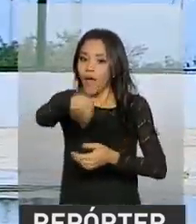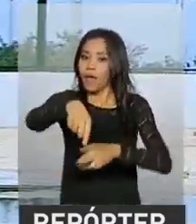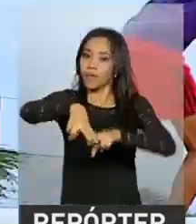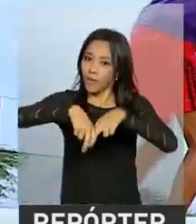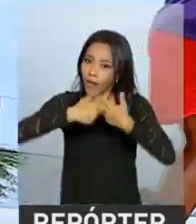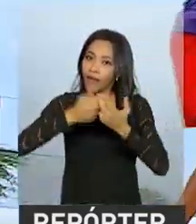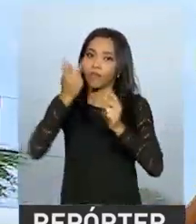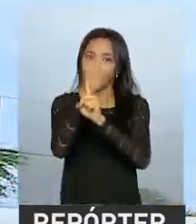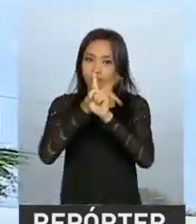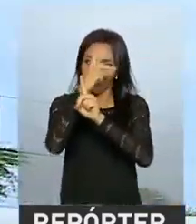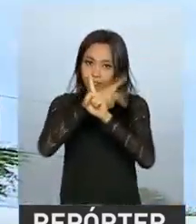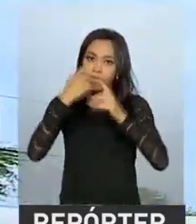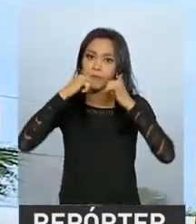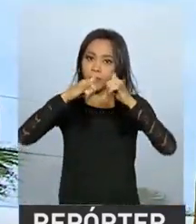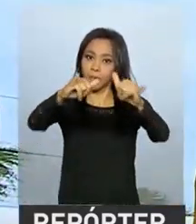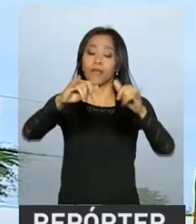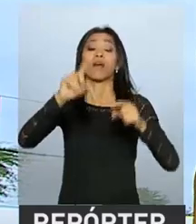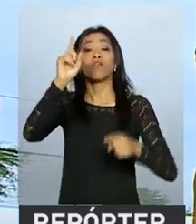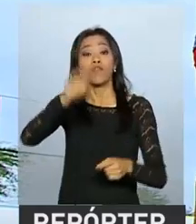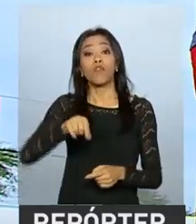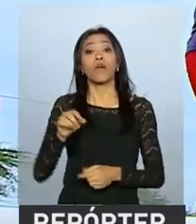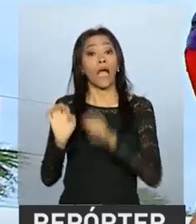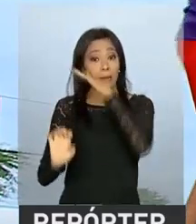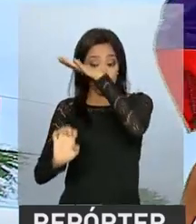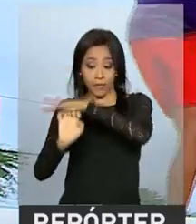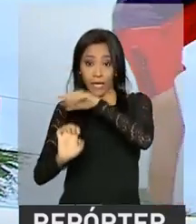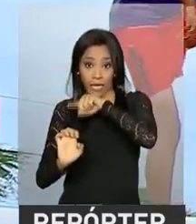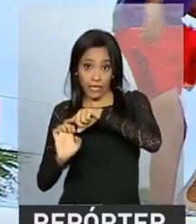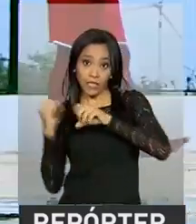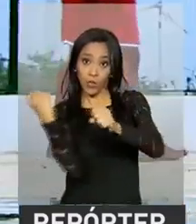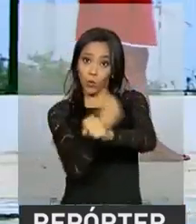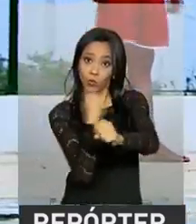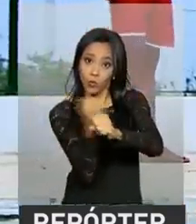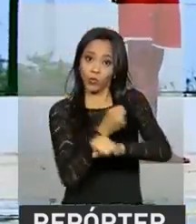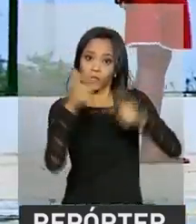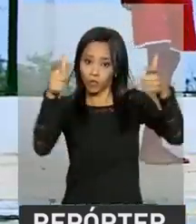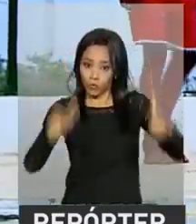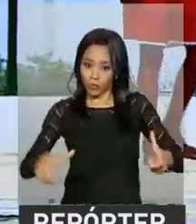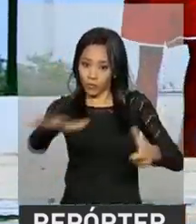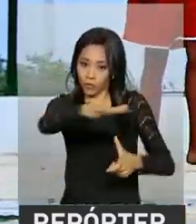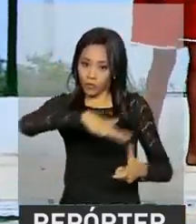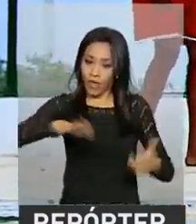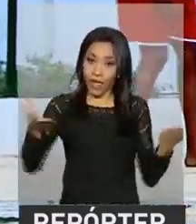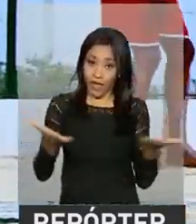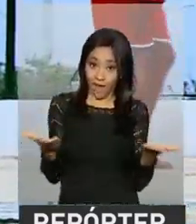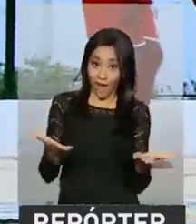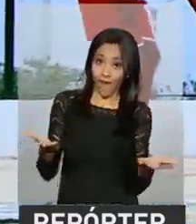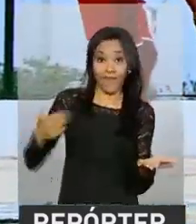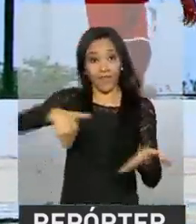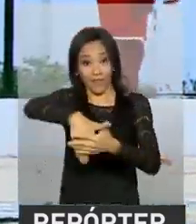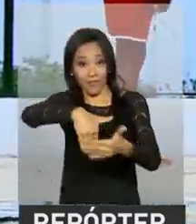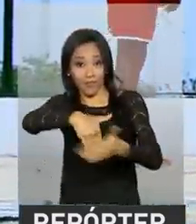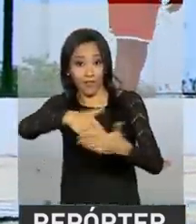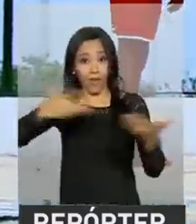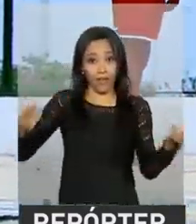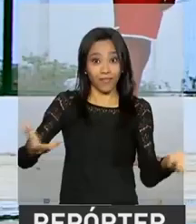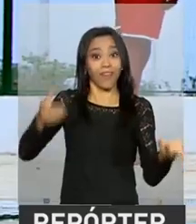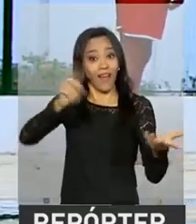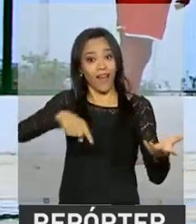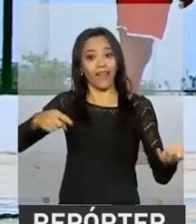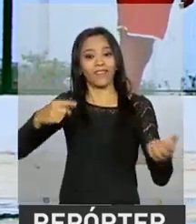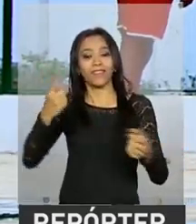eólica ela foi construída por uma das empresas de parques eólicos e agora a partida de futebol acontece com o cenário de